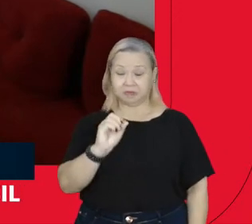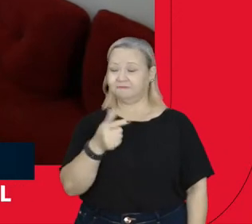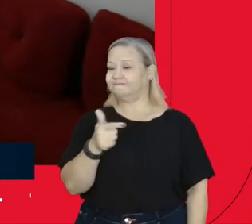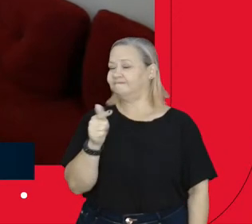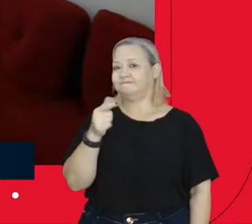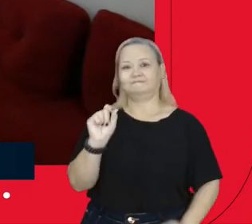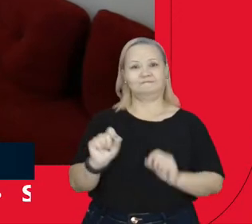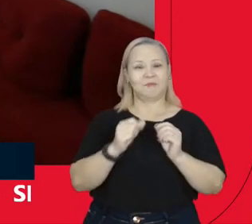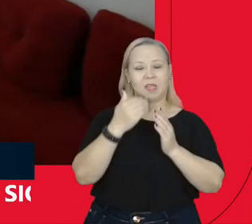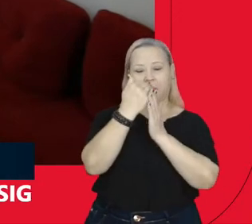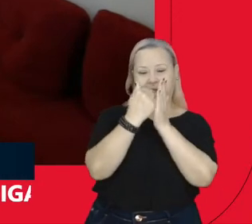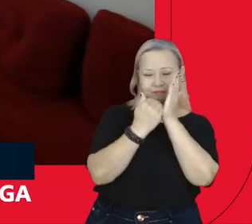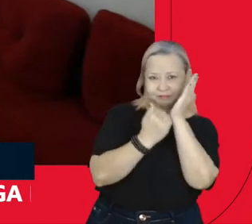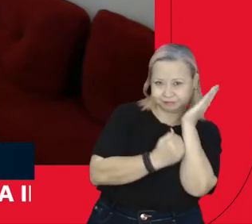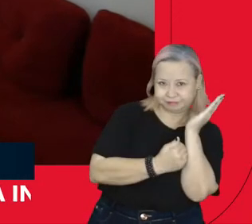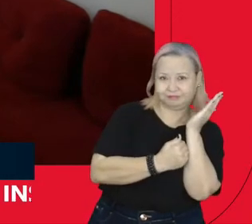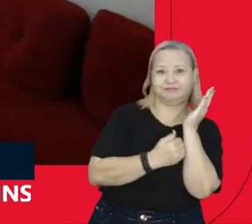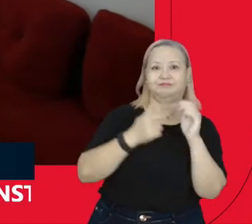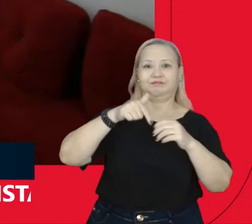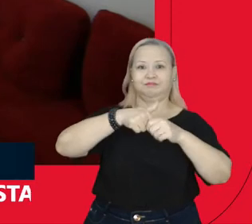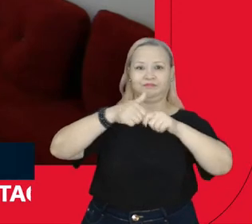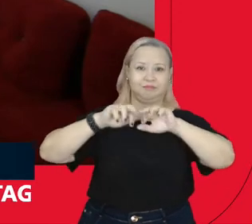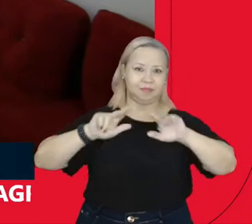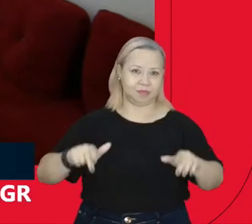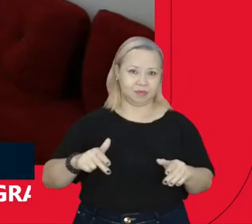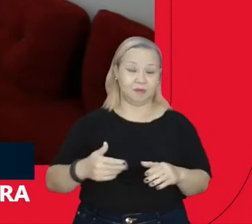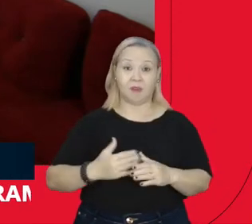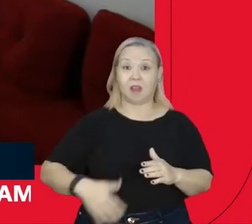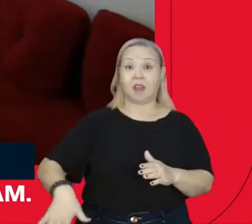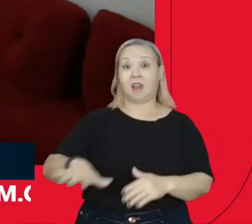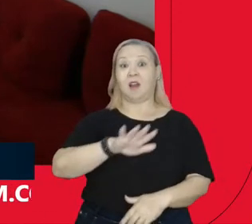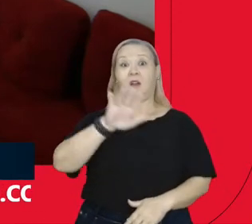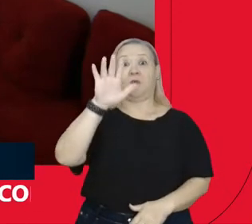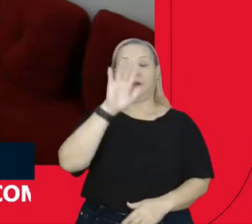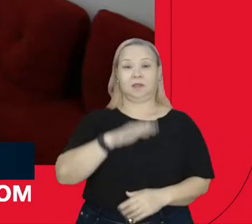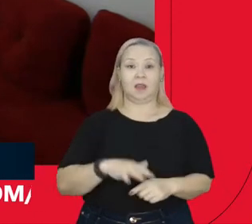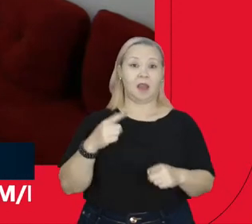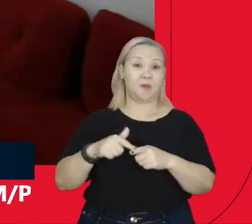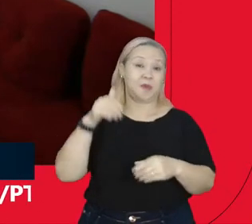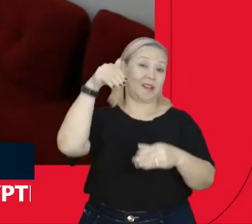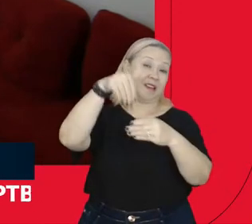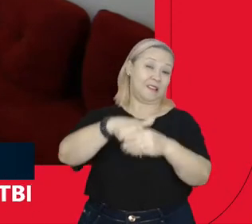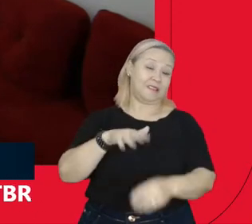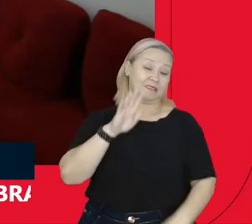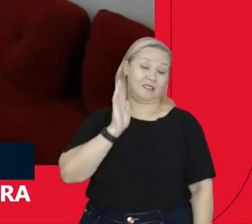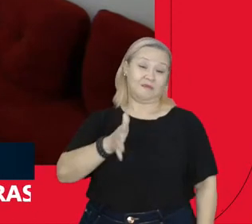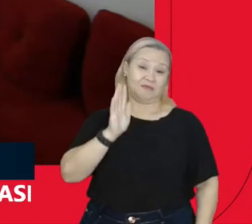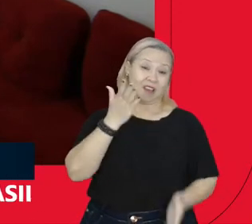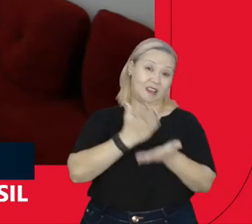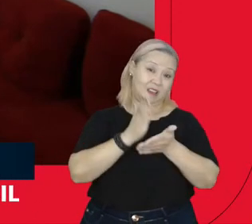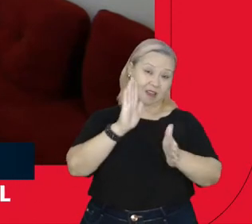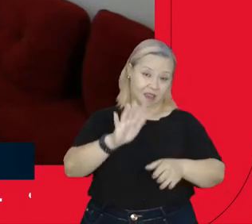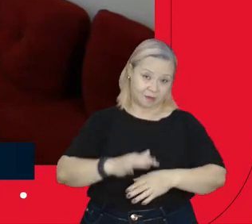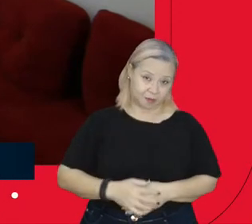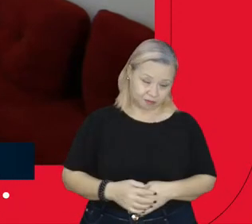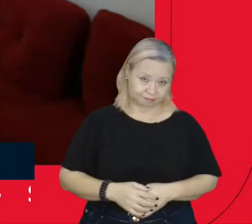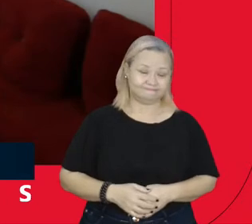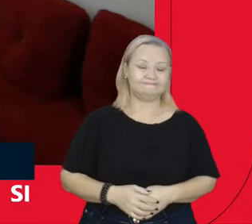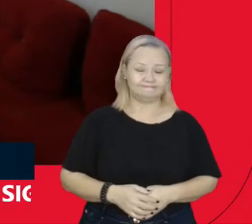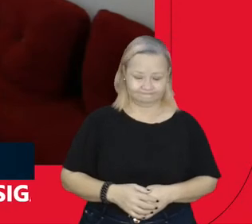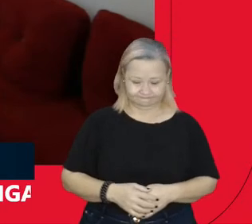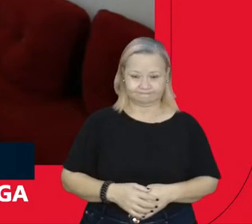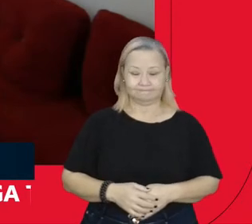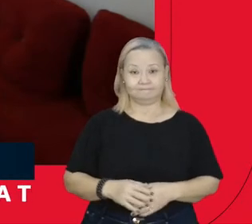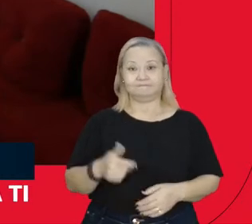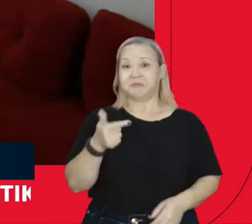que os dois gostam de falar aí, localizada para salvar o naufrágio de Guedes e de Bolsonaro, uma vez que ele não